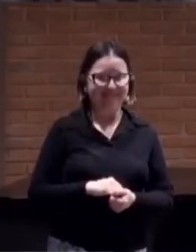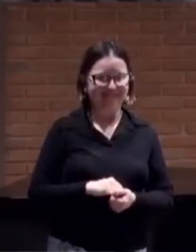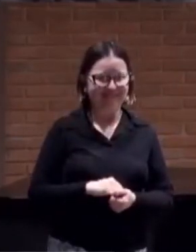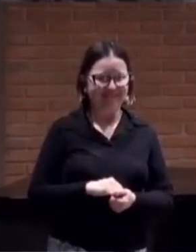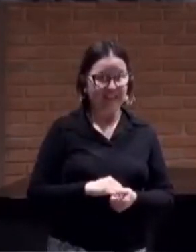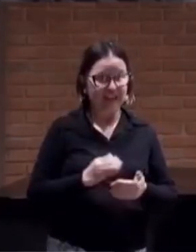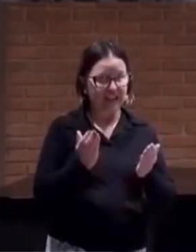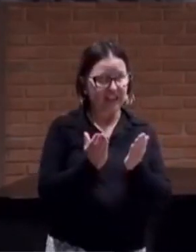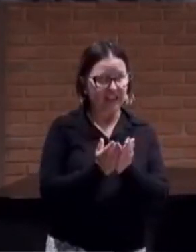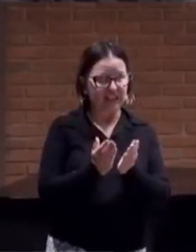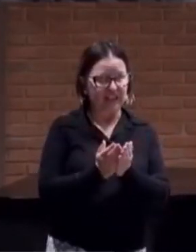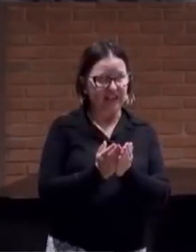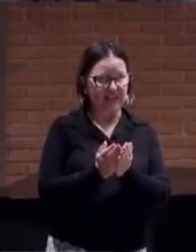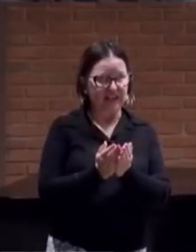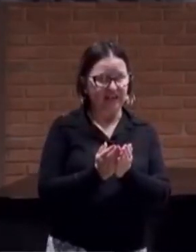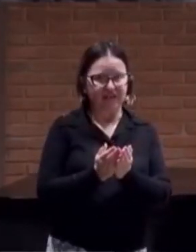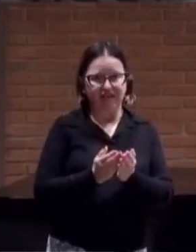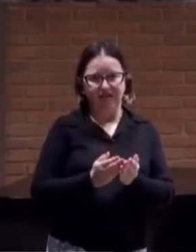Crente covarde